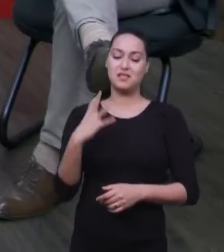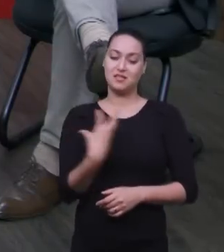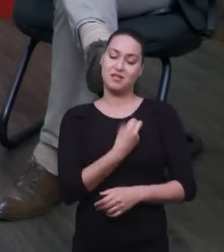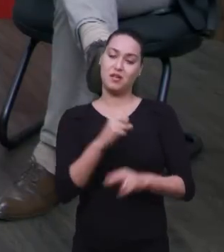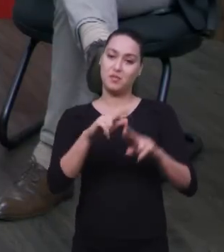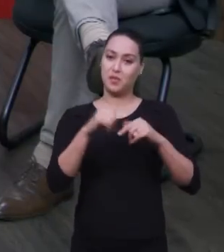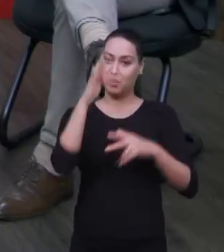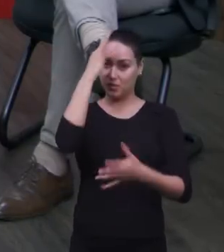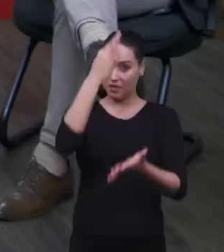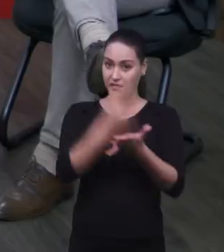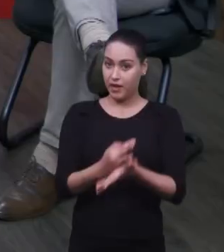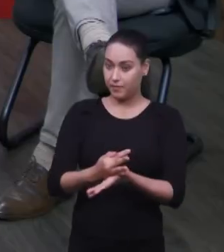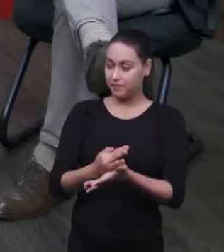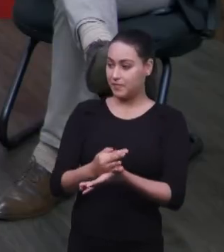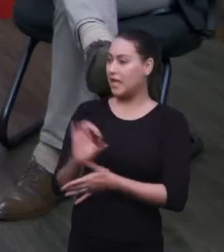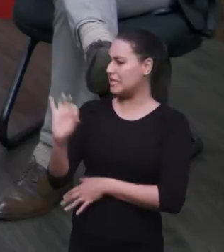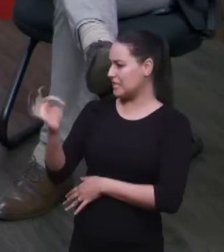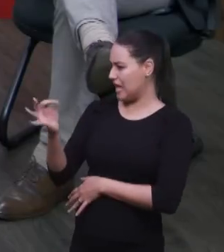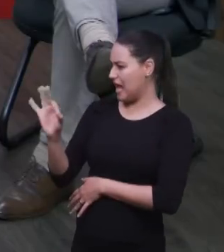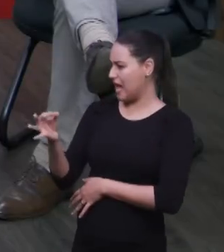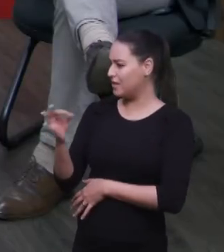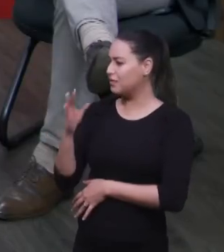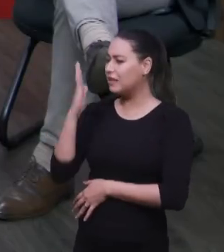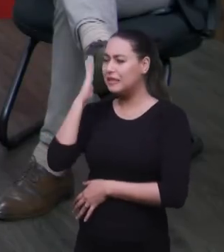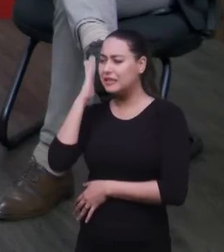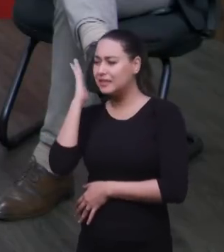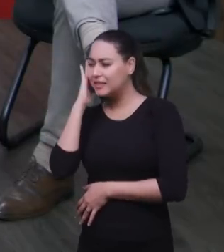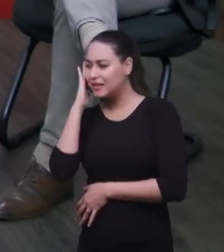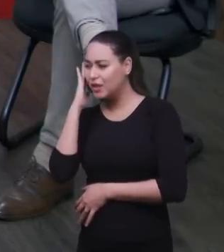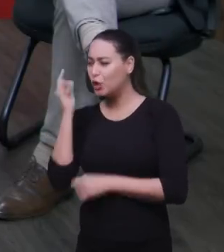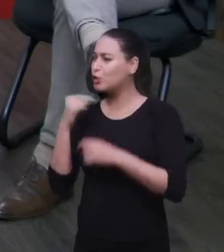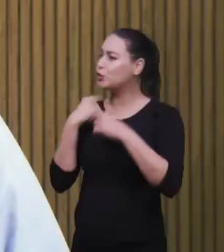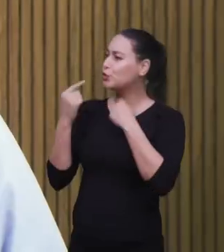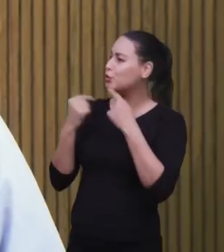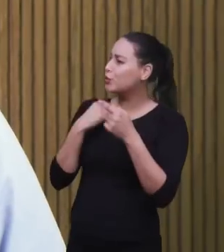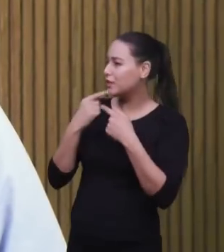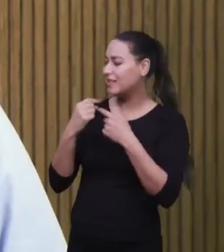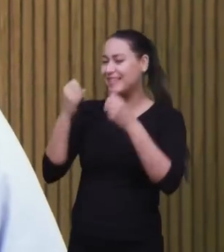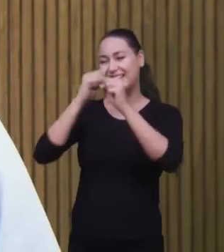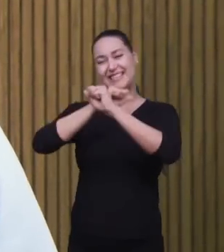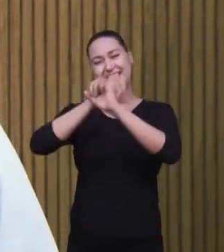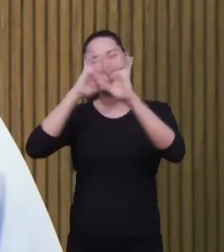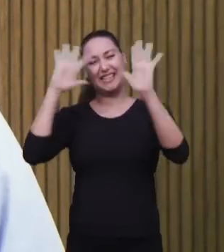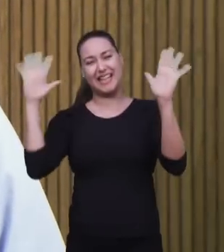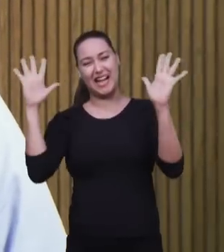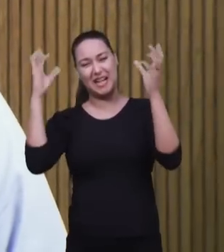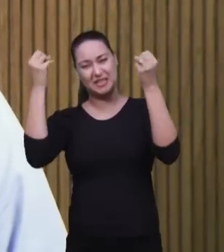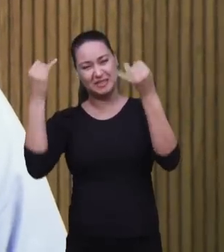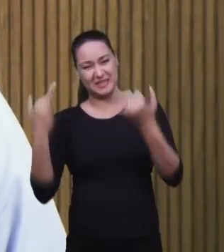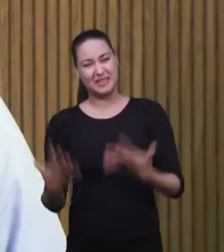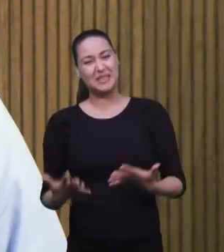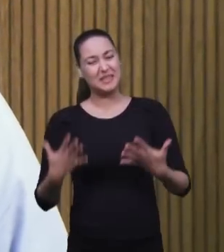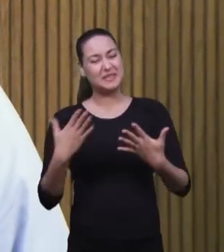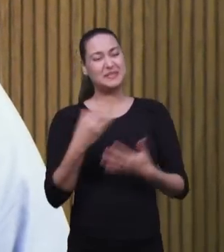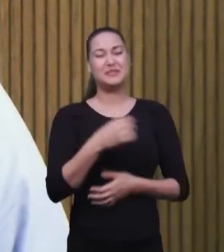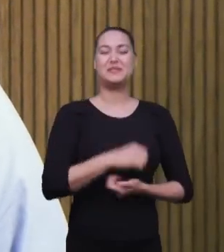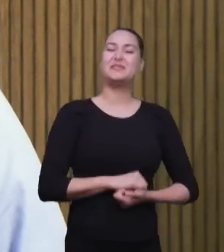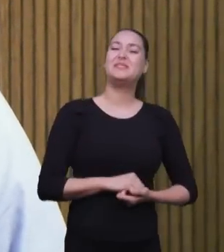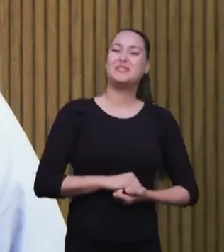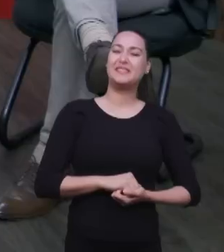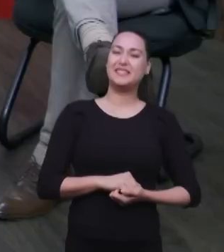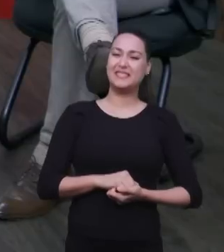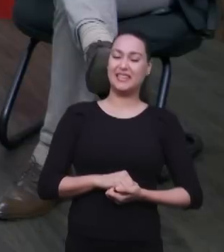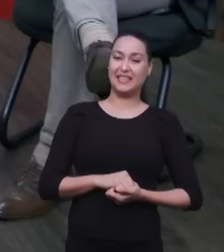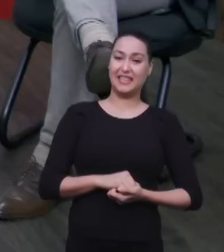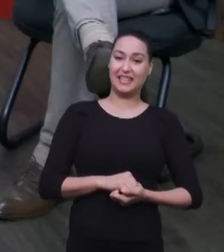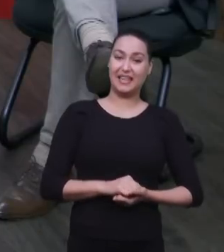Jesus. É isso mesmo, Marcelo? Com certeza, muito boa colocação. Se ficou alguma dúvida, por favor, pode falar. Não, tudo explicado. Muito bem, então